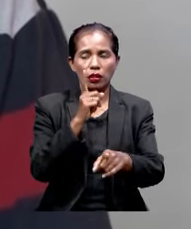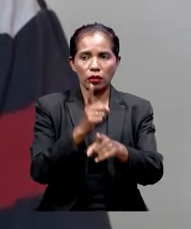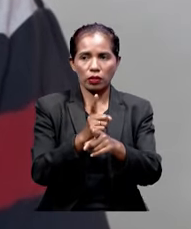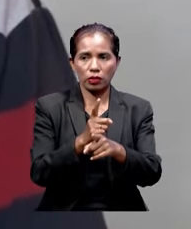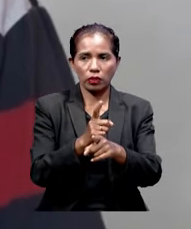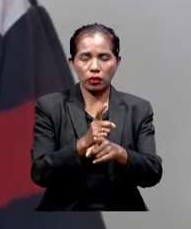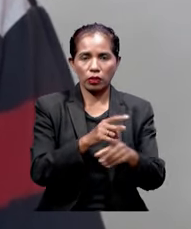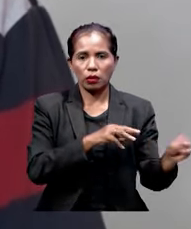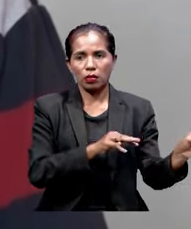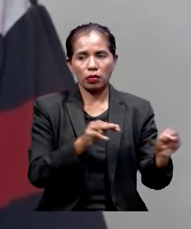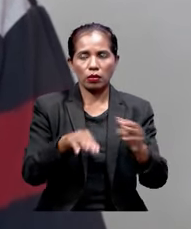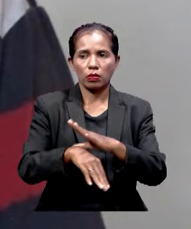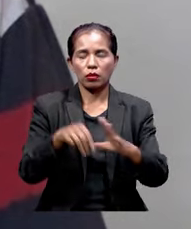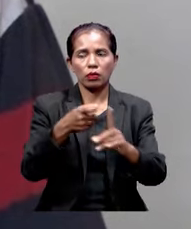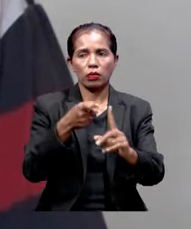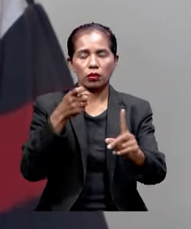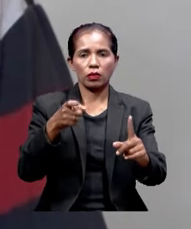se porto